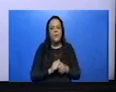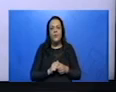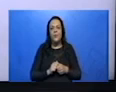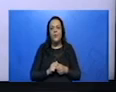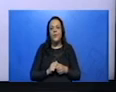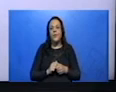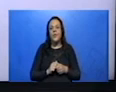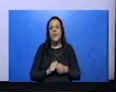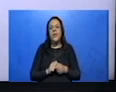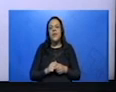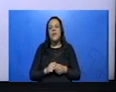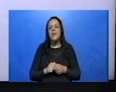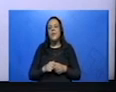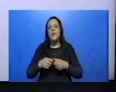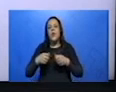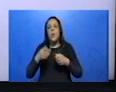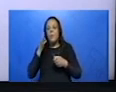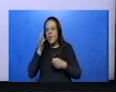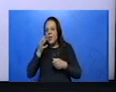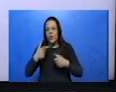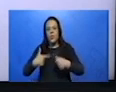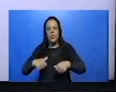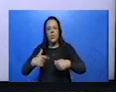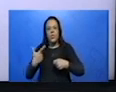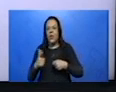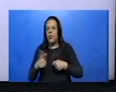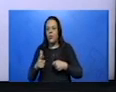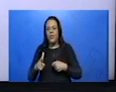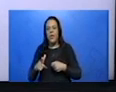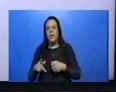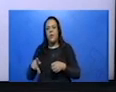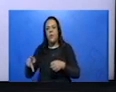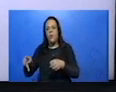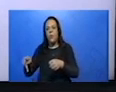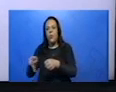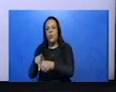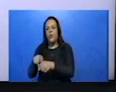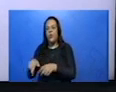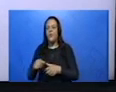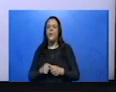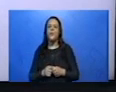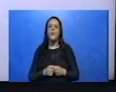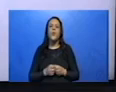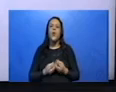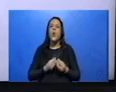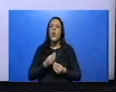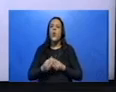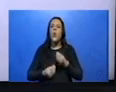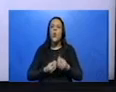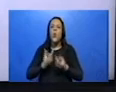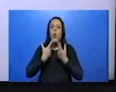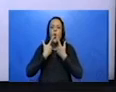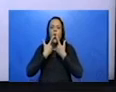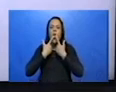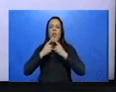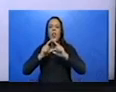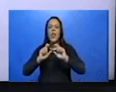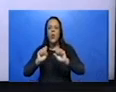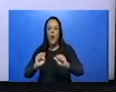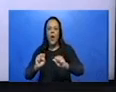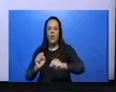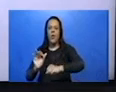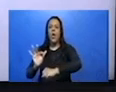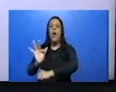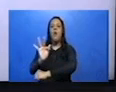opinião sem a primeira pessoa, na terceira. E a linguagem pode ser mais formal ou mais